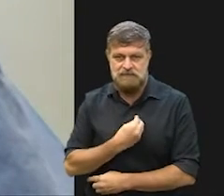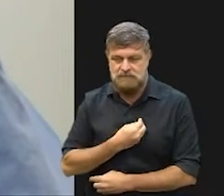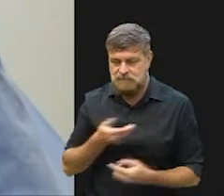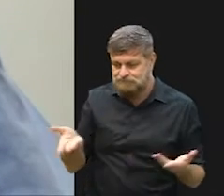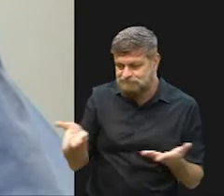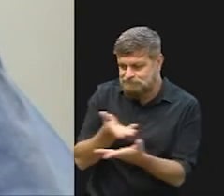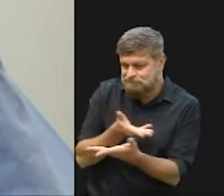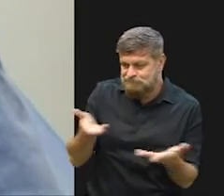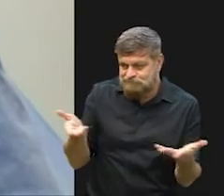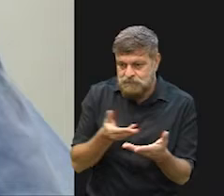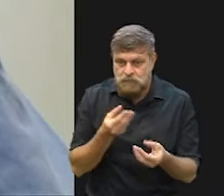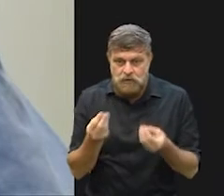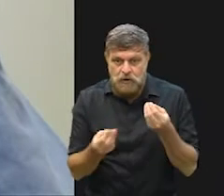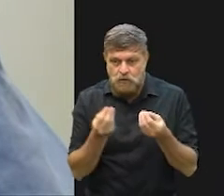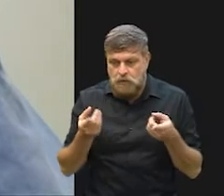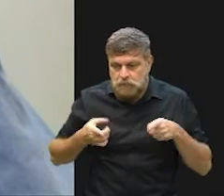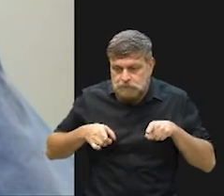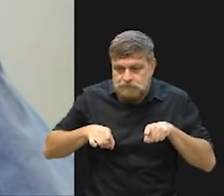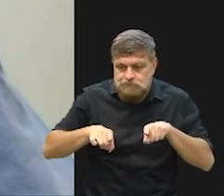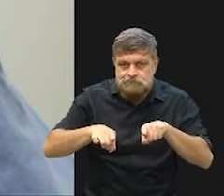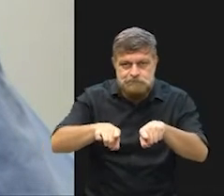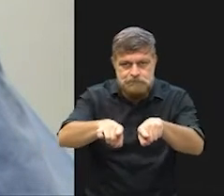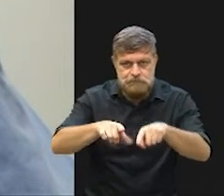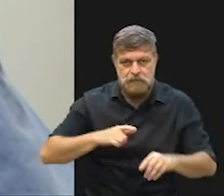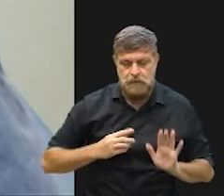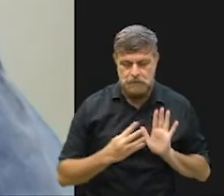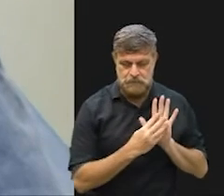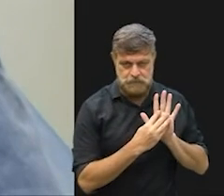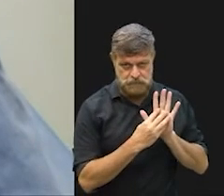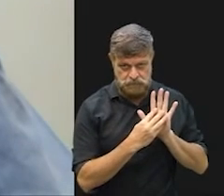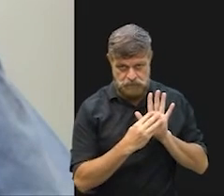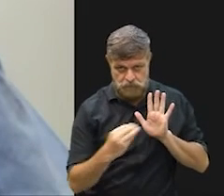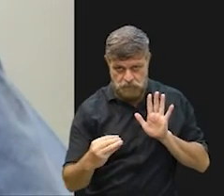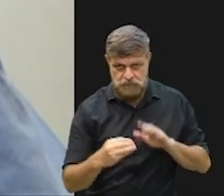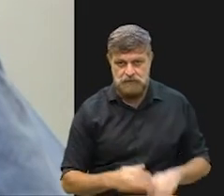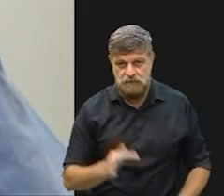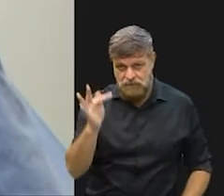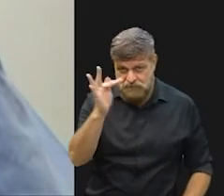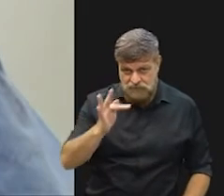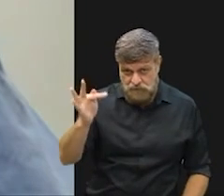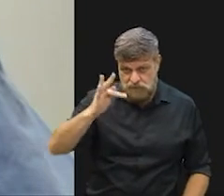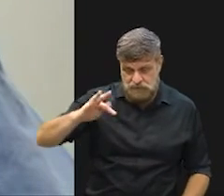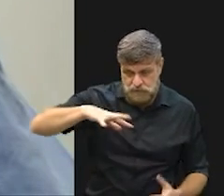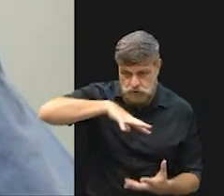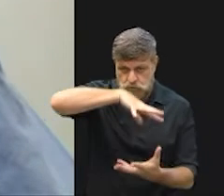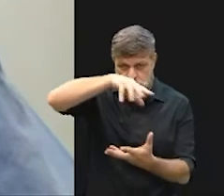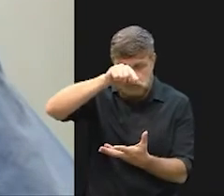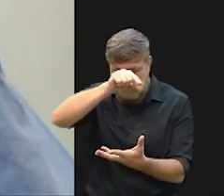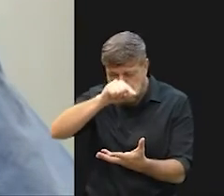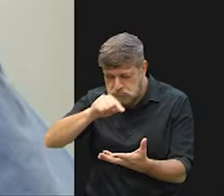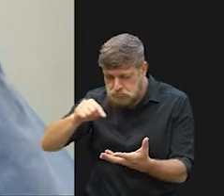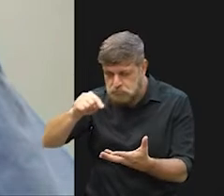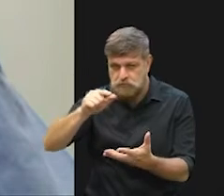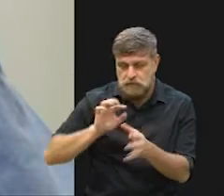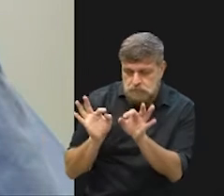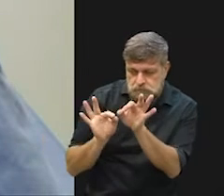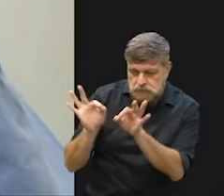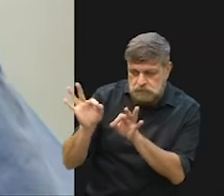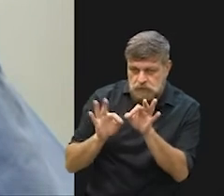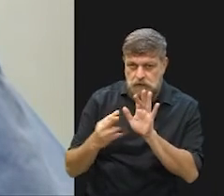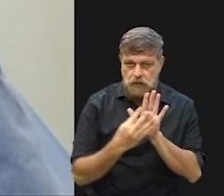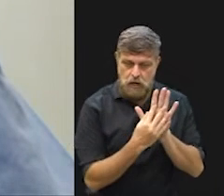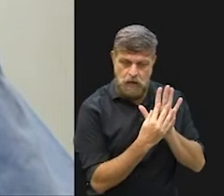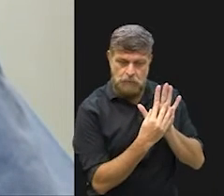animais. Esse é o grande desafio. Esse é um modelo, grandes universidades do mundo, eles estão